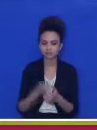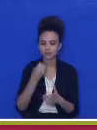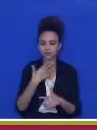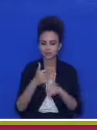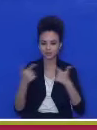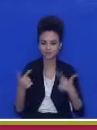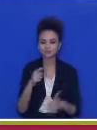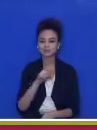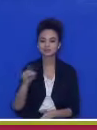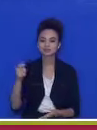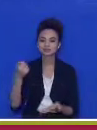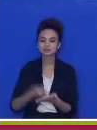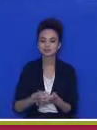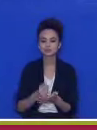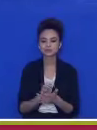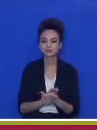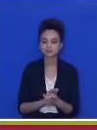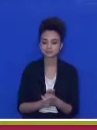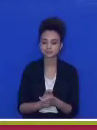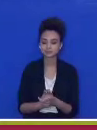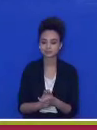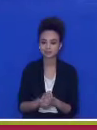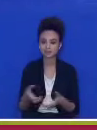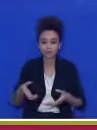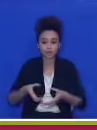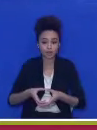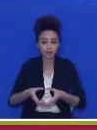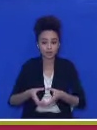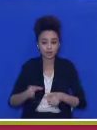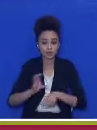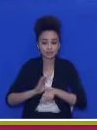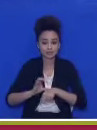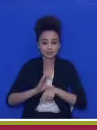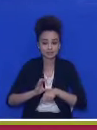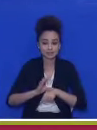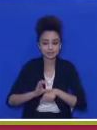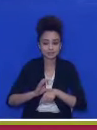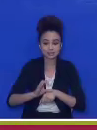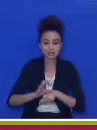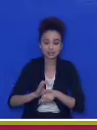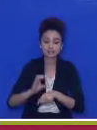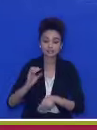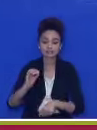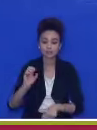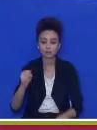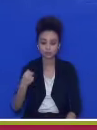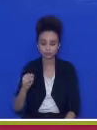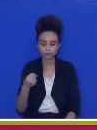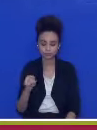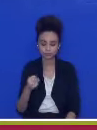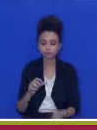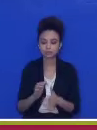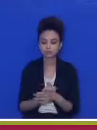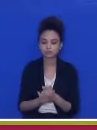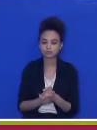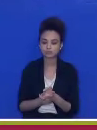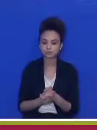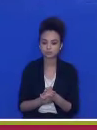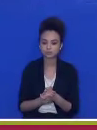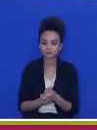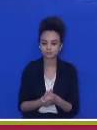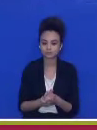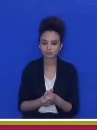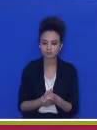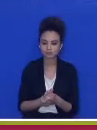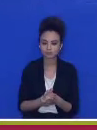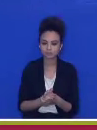Boa sorte para você que apostou. Bola cinza número 08, cinza 08.